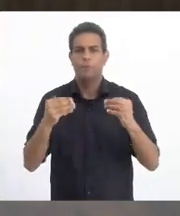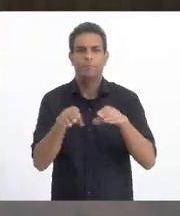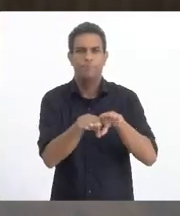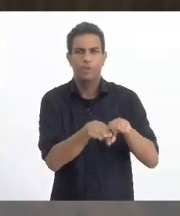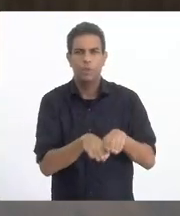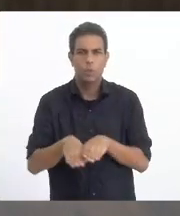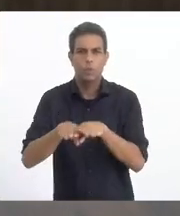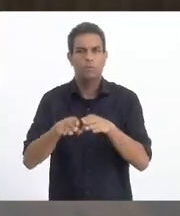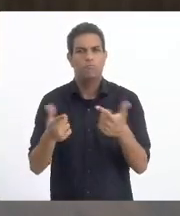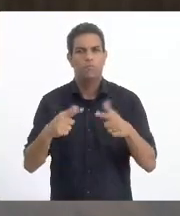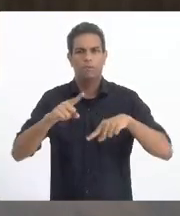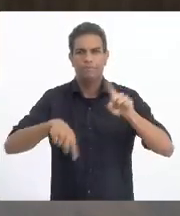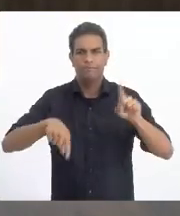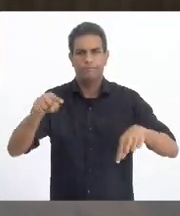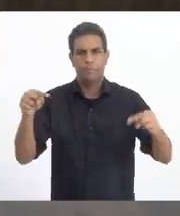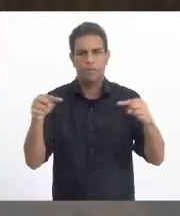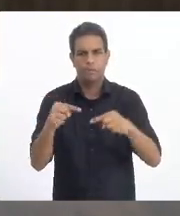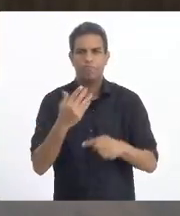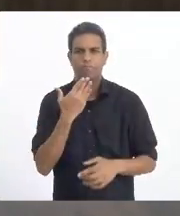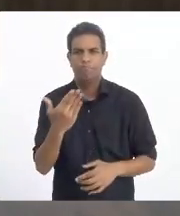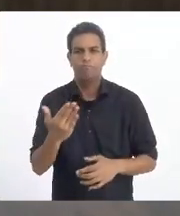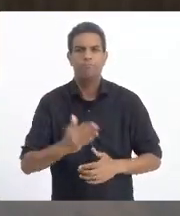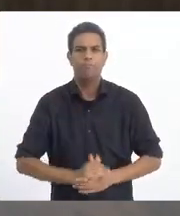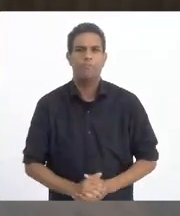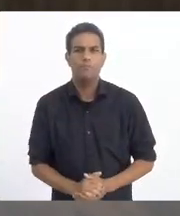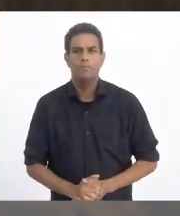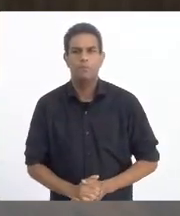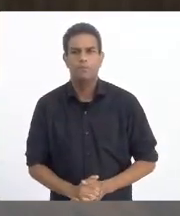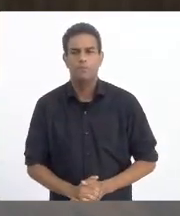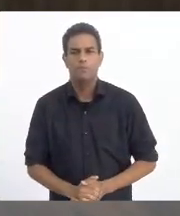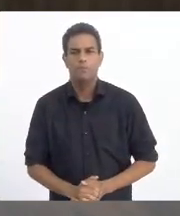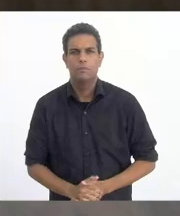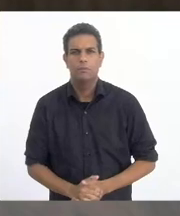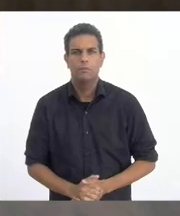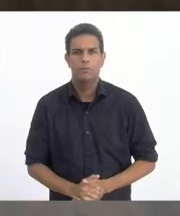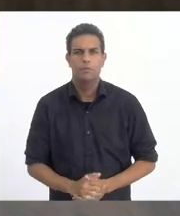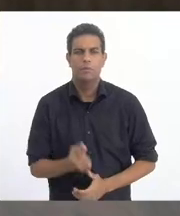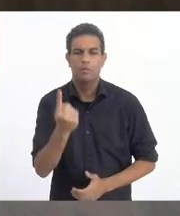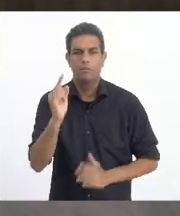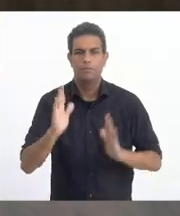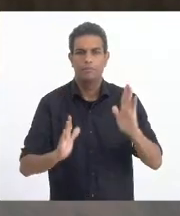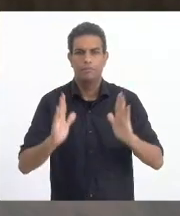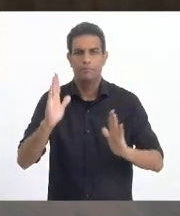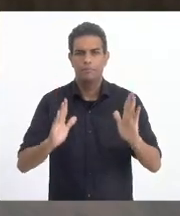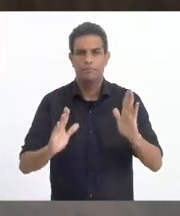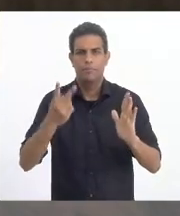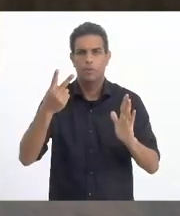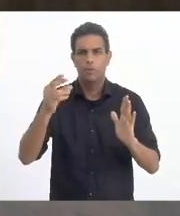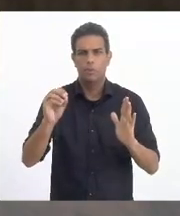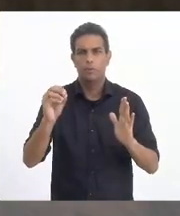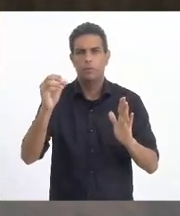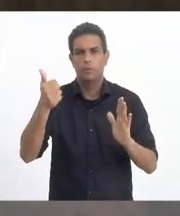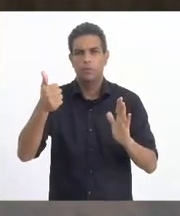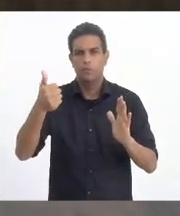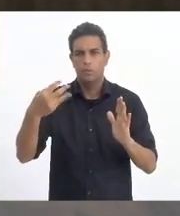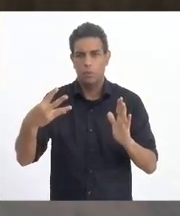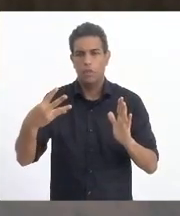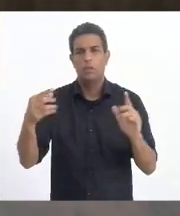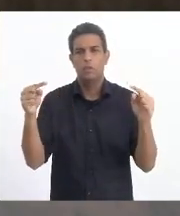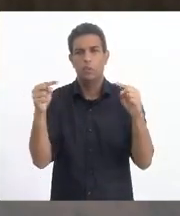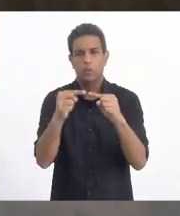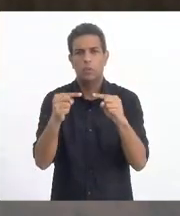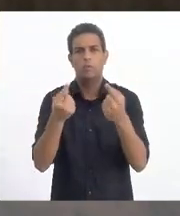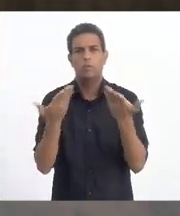não tem diferença. E novamente, tem um período, tem pensionista do período de 2004, janeiro de 2004